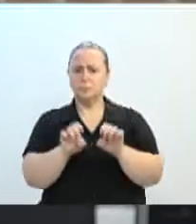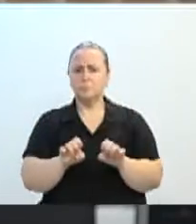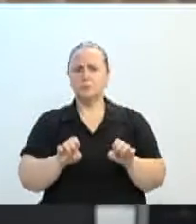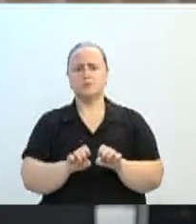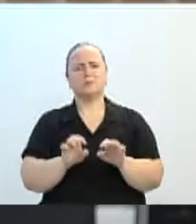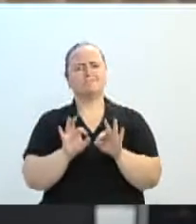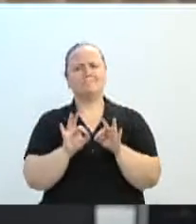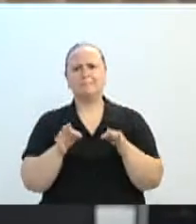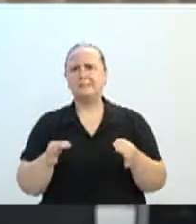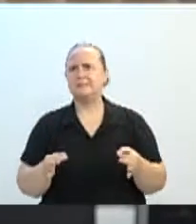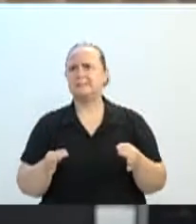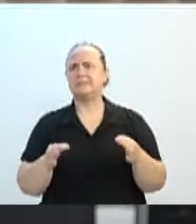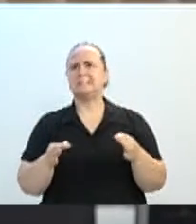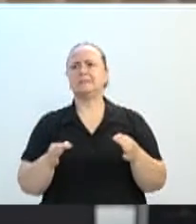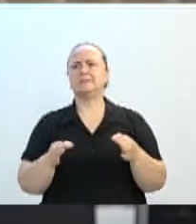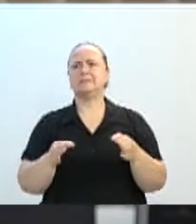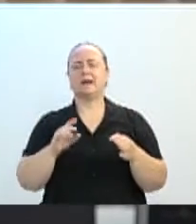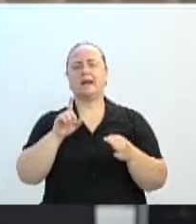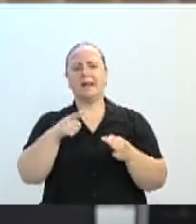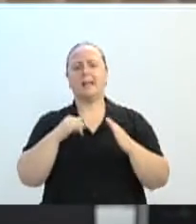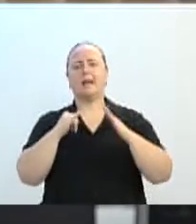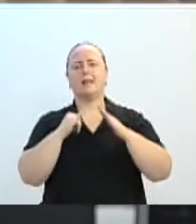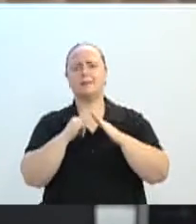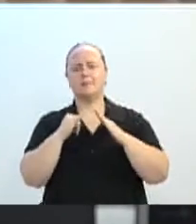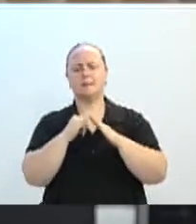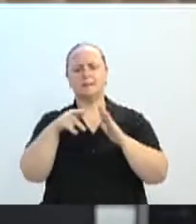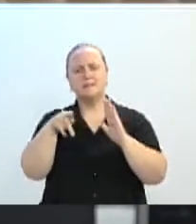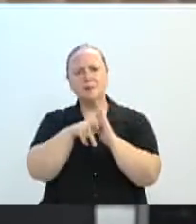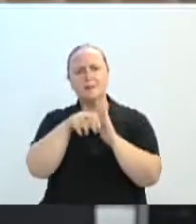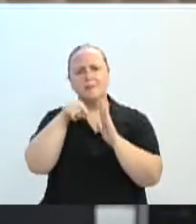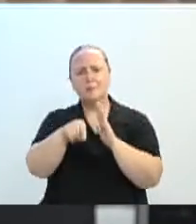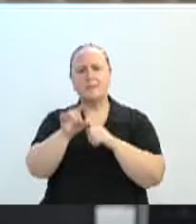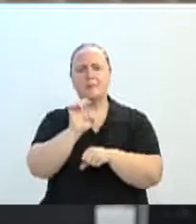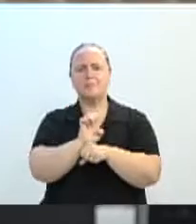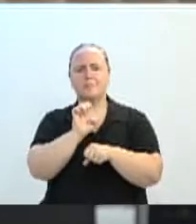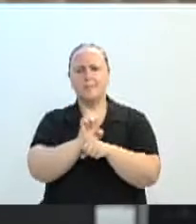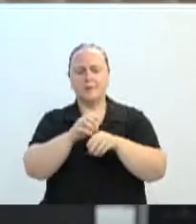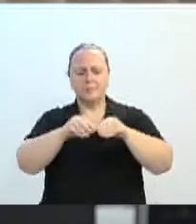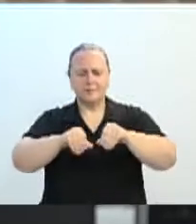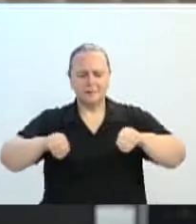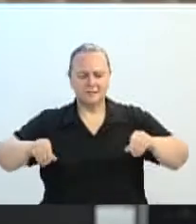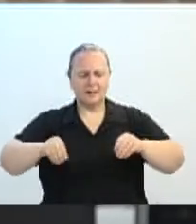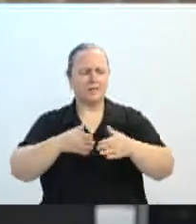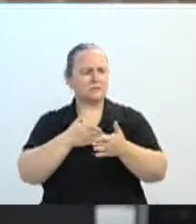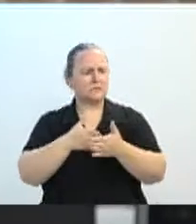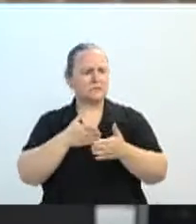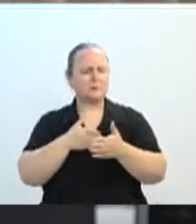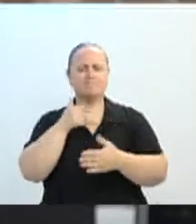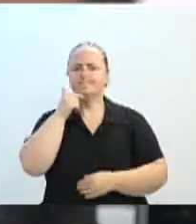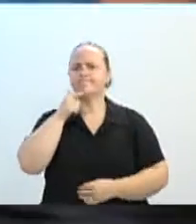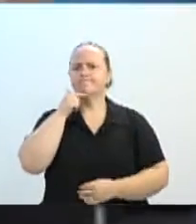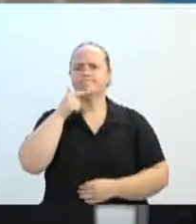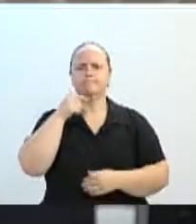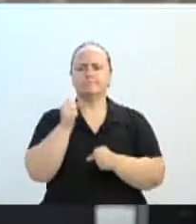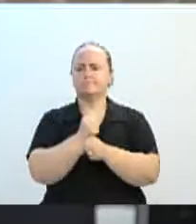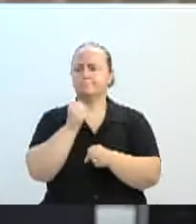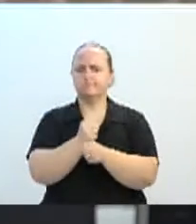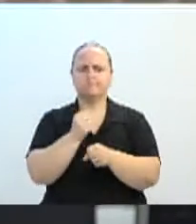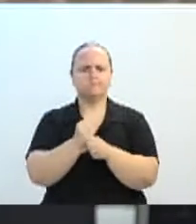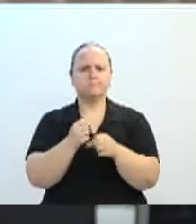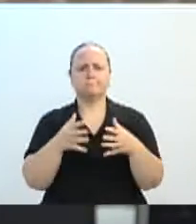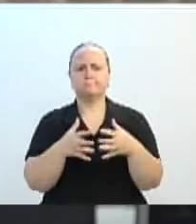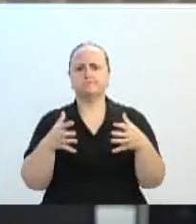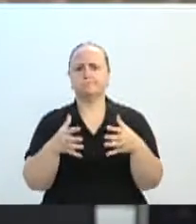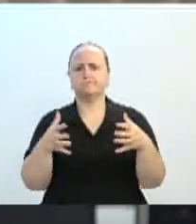precário imóvel que é do Governo do Estado O terreno tem limitações nós não temos como ampliar como